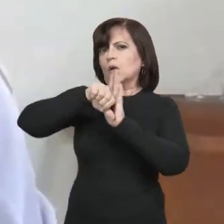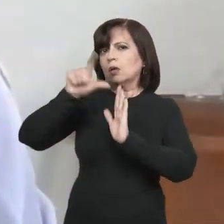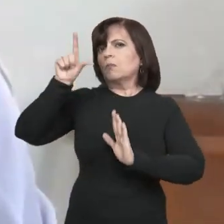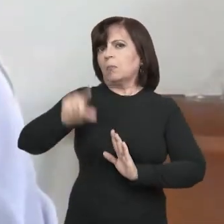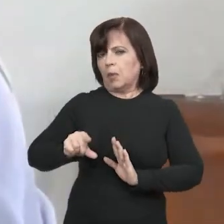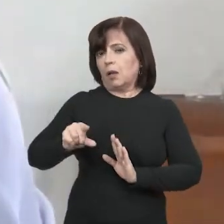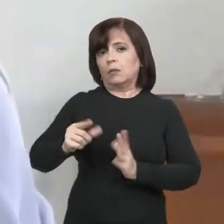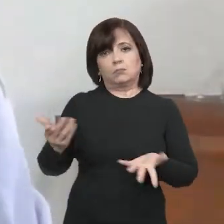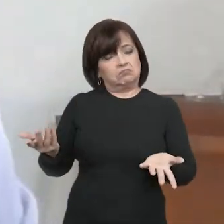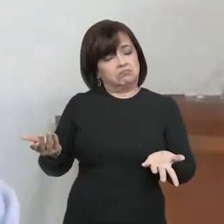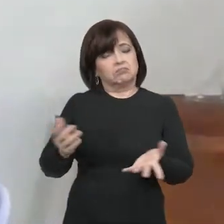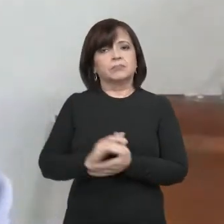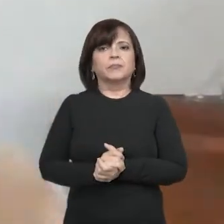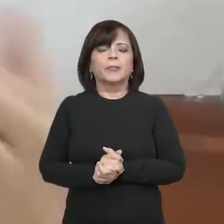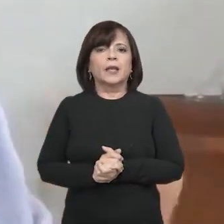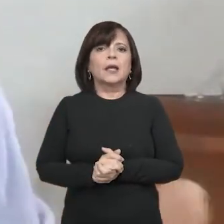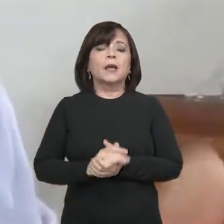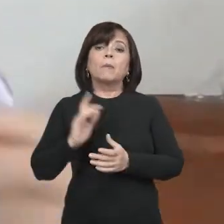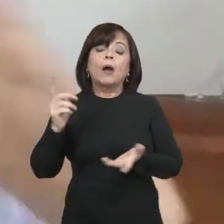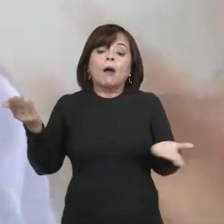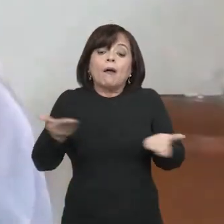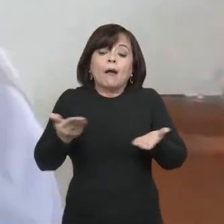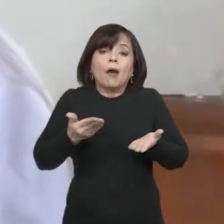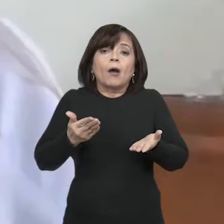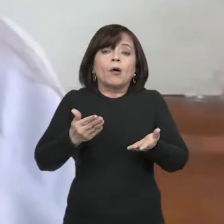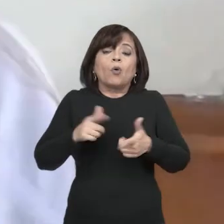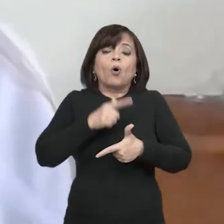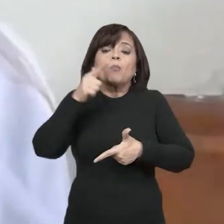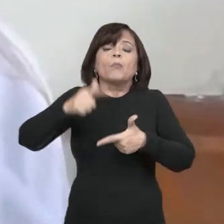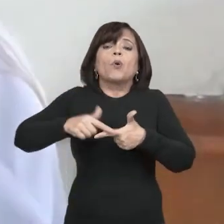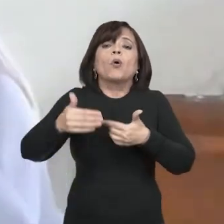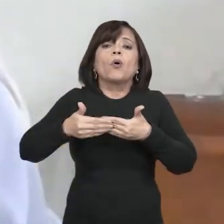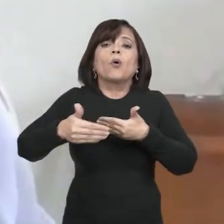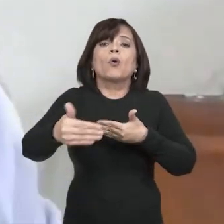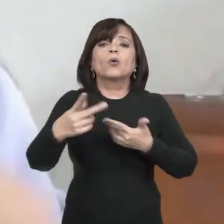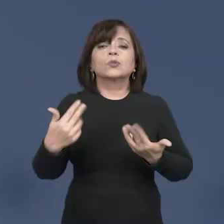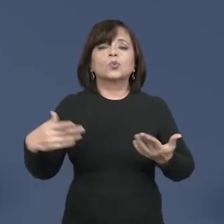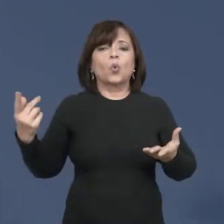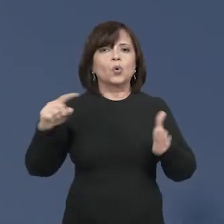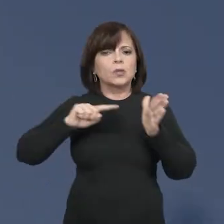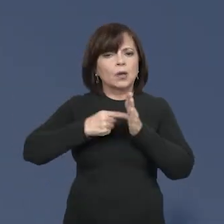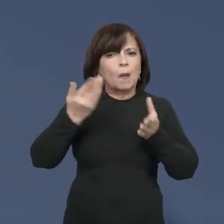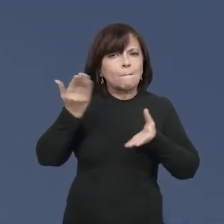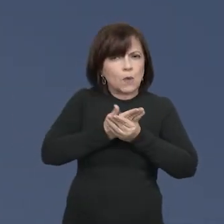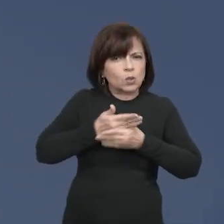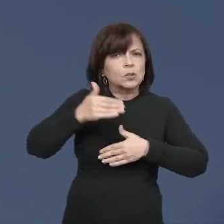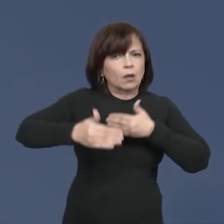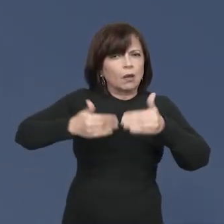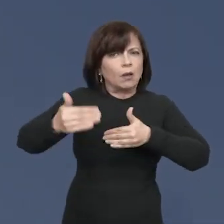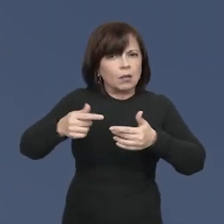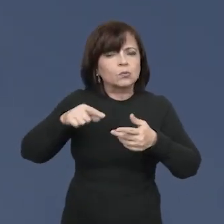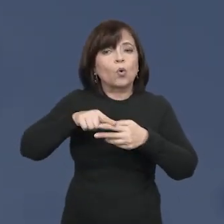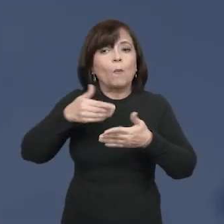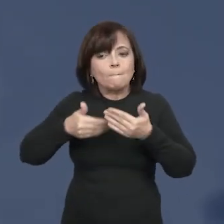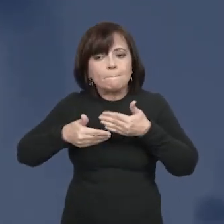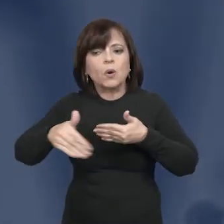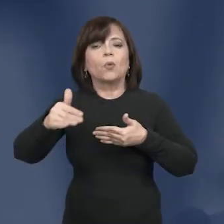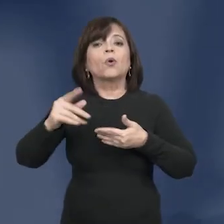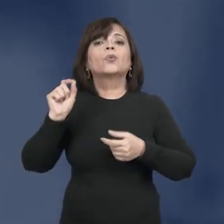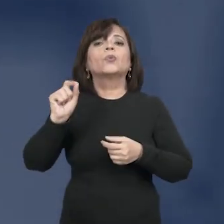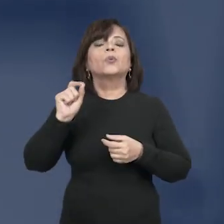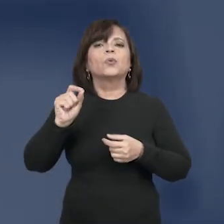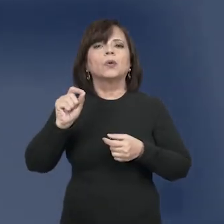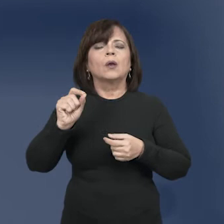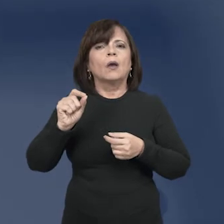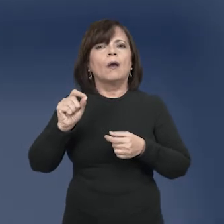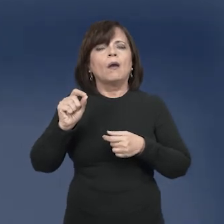isenta de responsabilidade penal. Agora, qual é o próximo passo do processo? Nós já oferecemos a denúncia, a juíza já